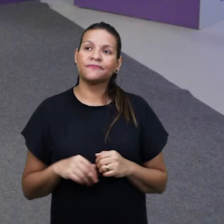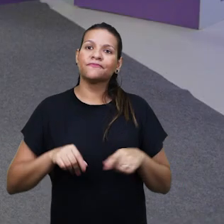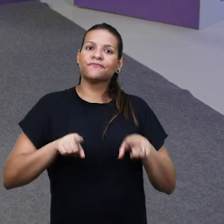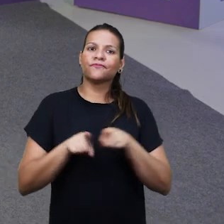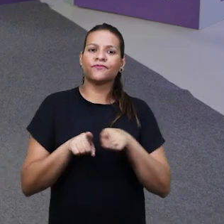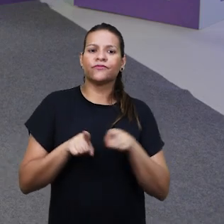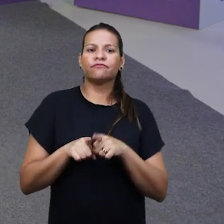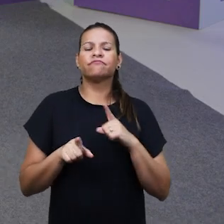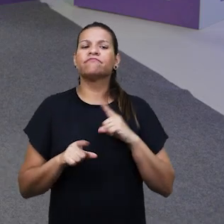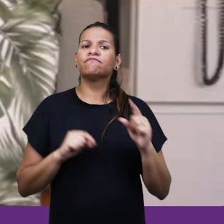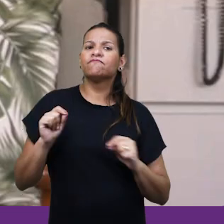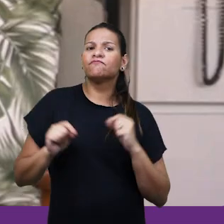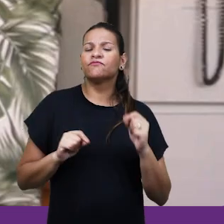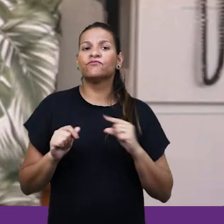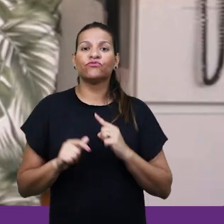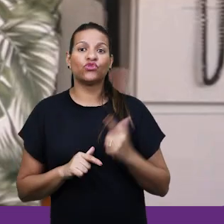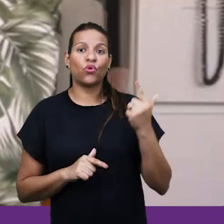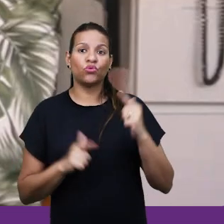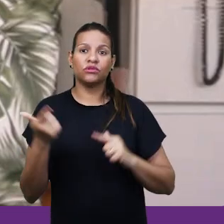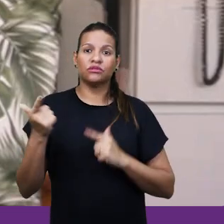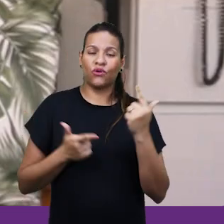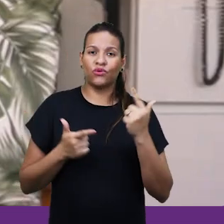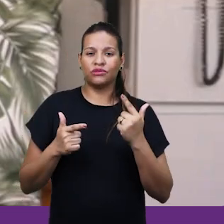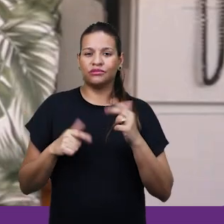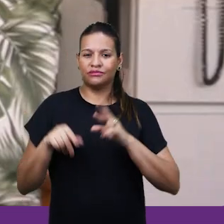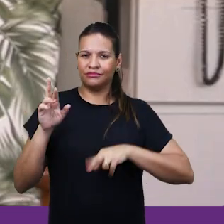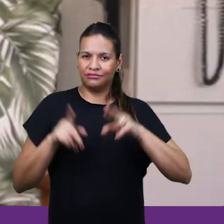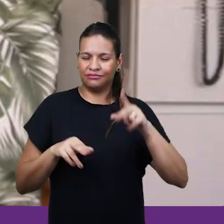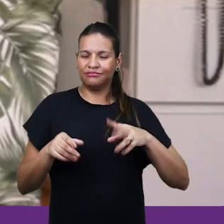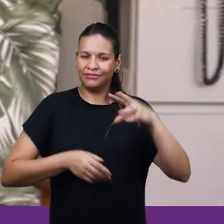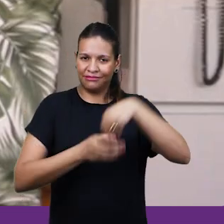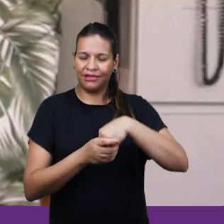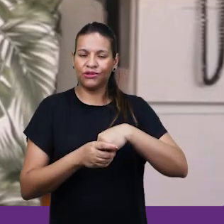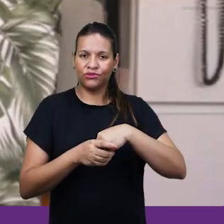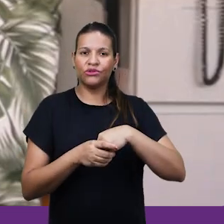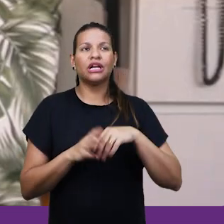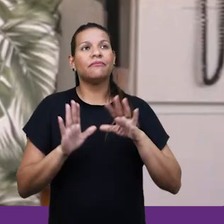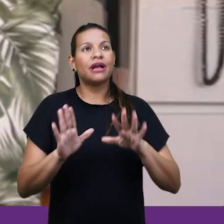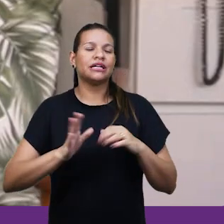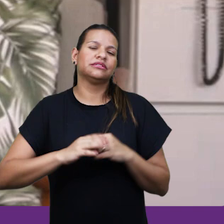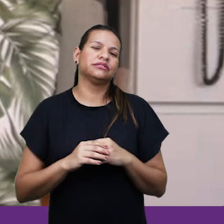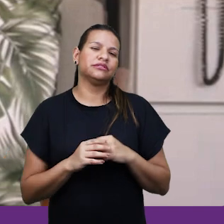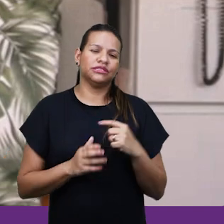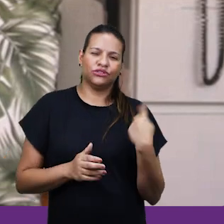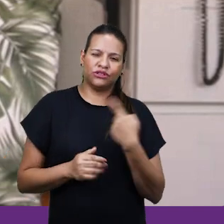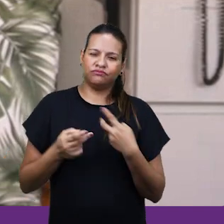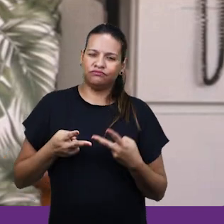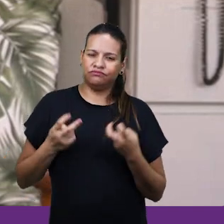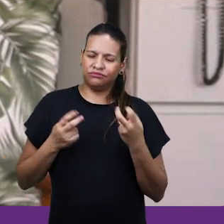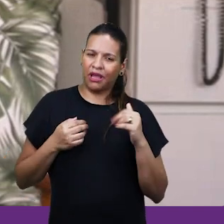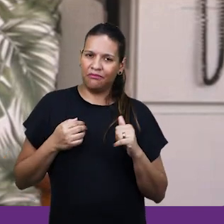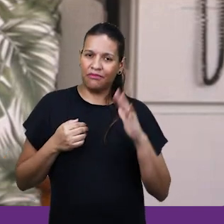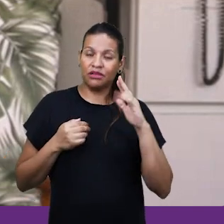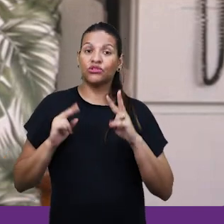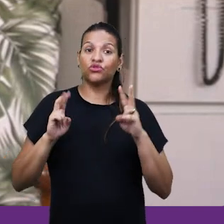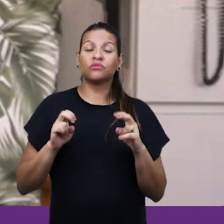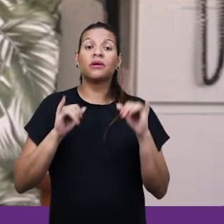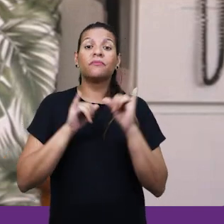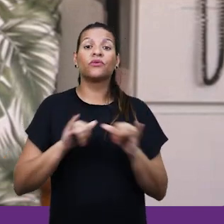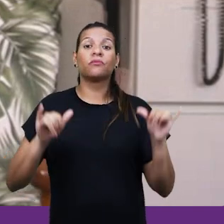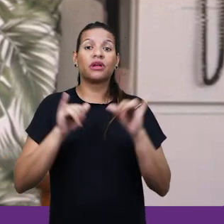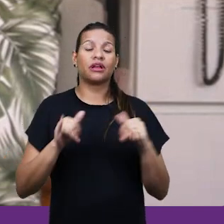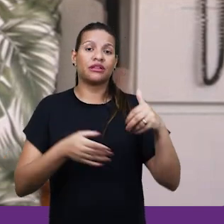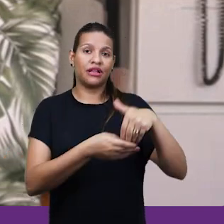condutas elas podem ter outras respostas dentro do sistema, né? A mais intuitiva é no campo da propaganda eleitoral. Então, a propaganda